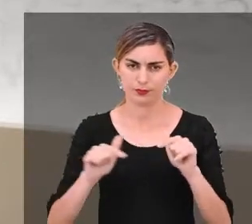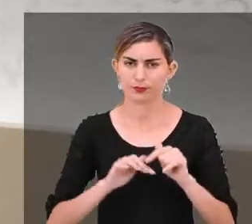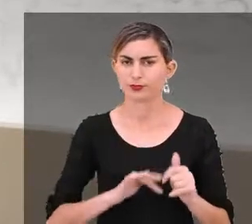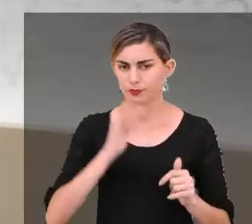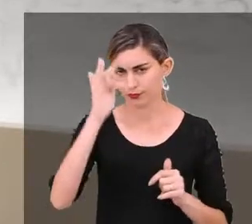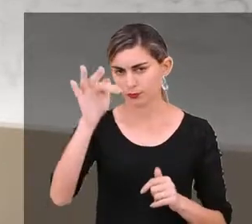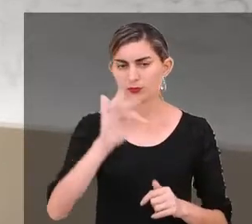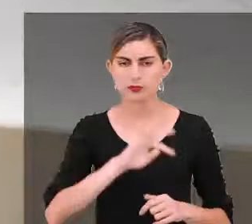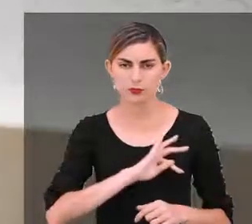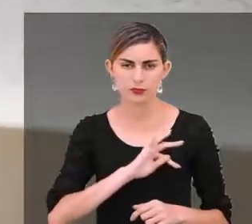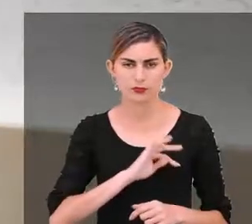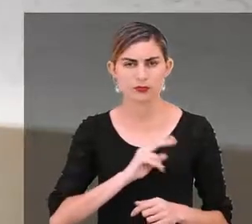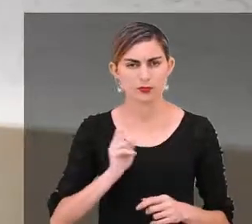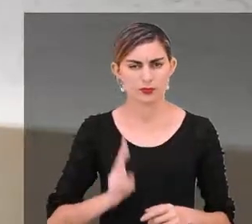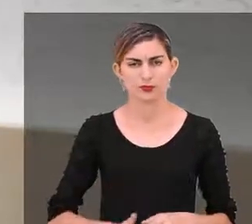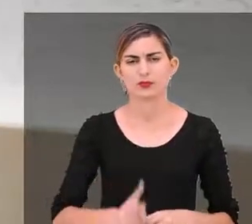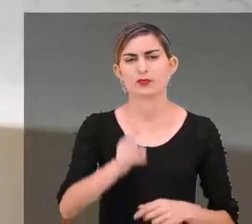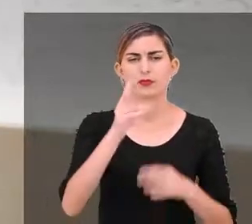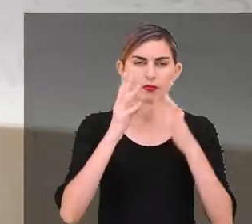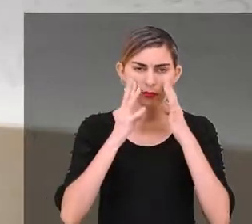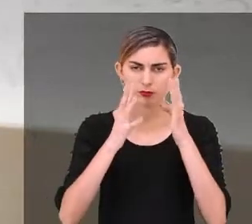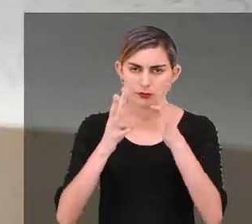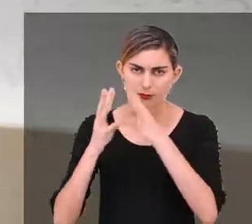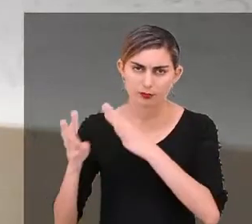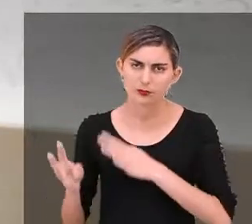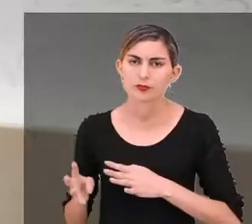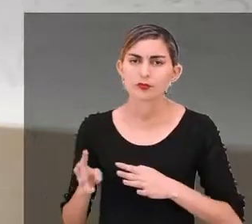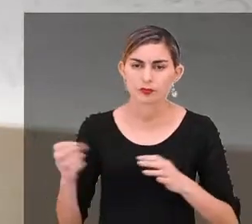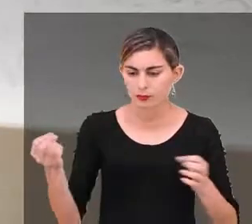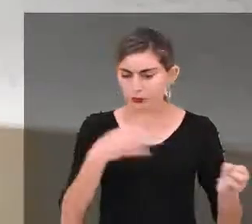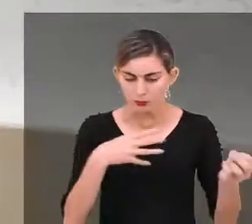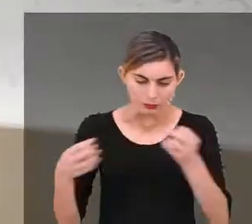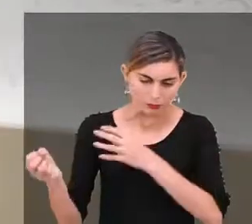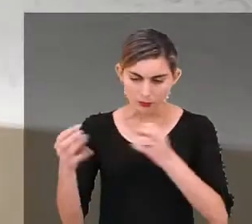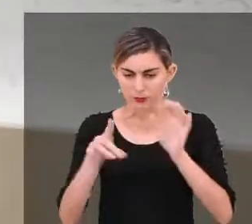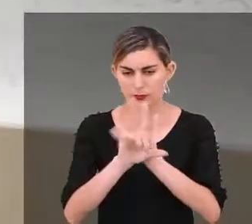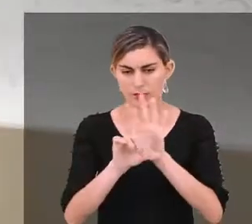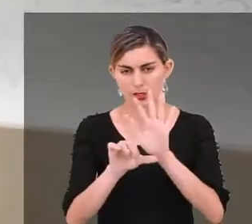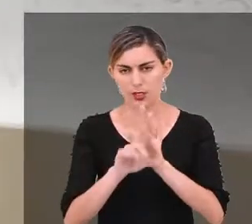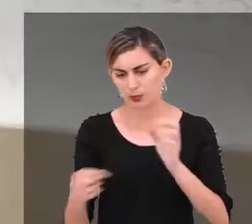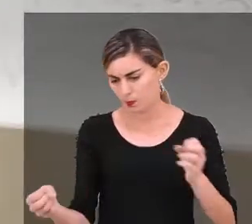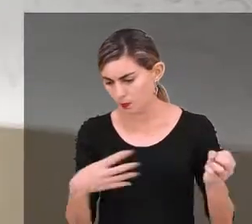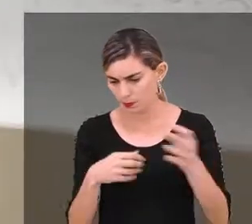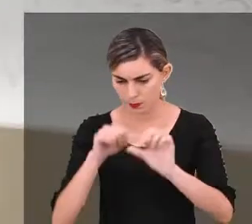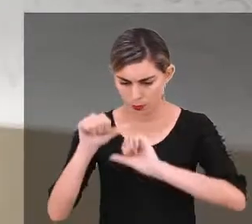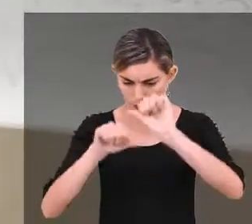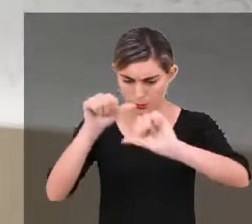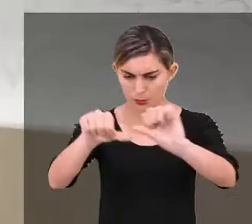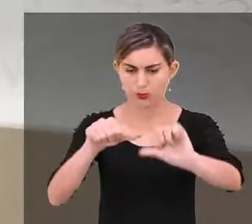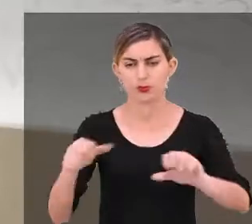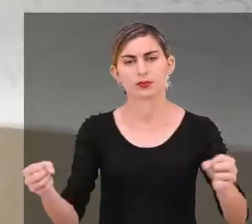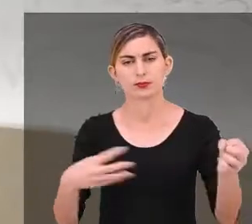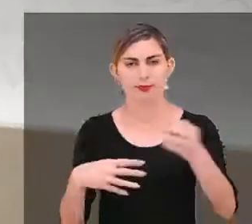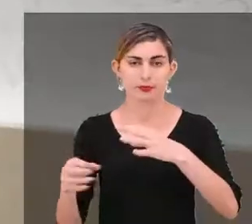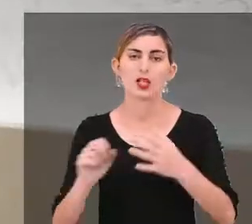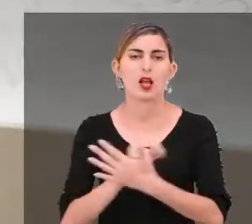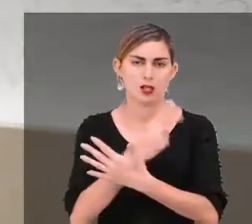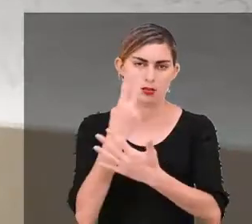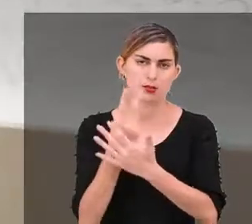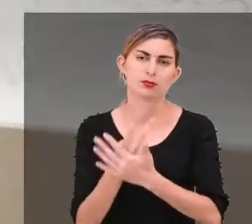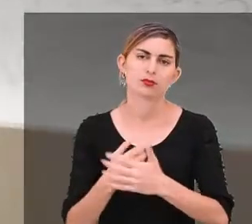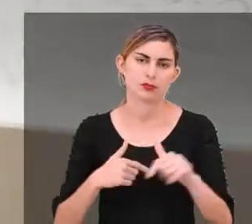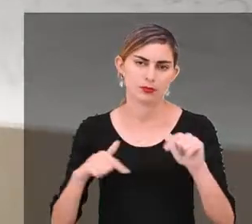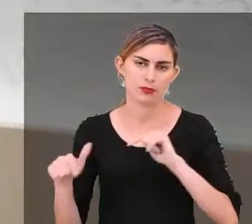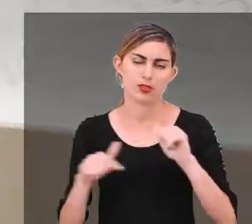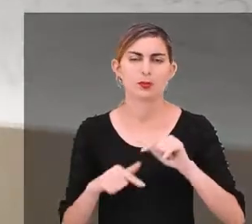trabalho, futuro técnico, estar sempre atento às atualizações da legislação perante aos